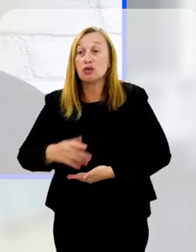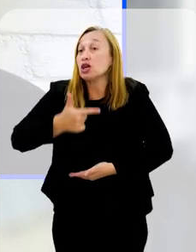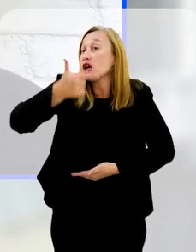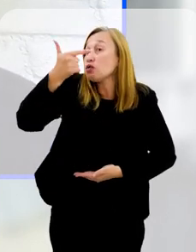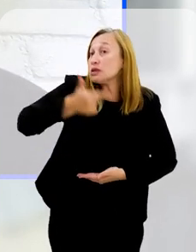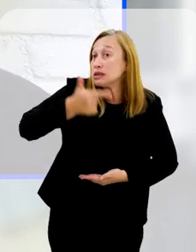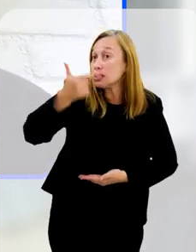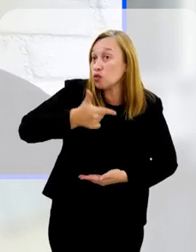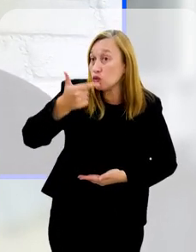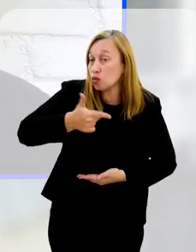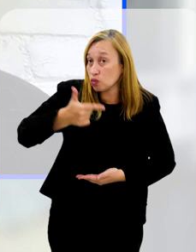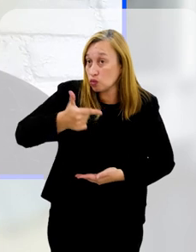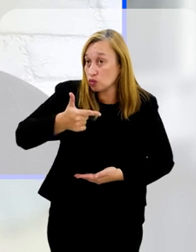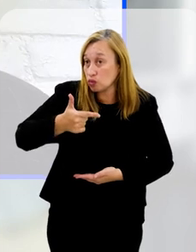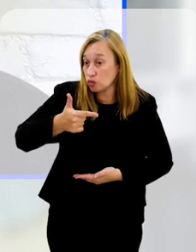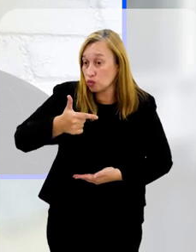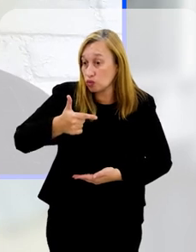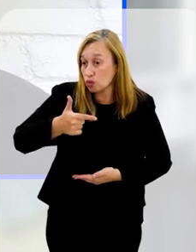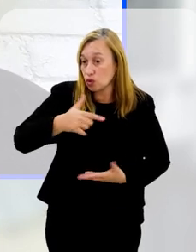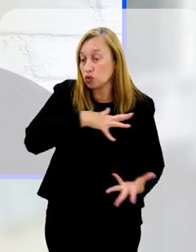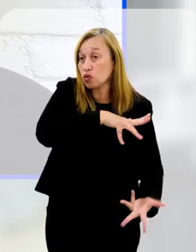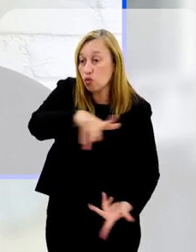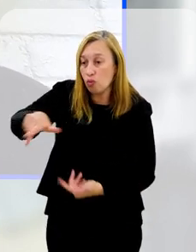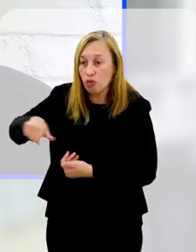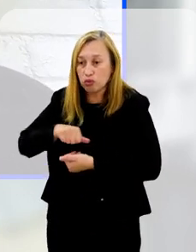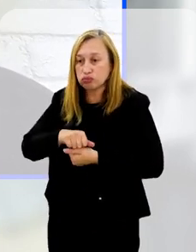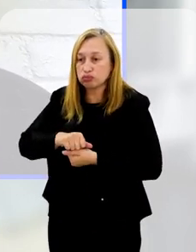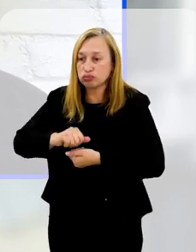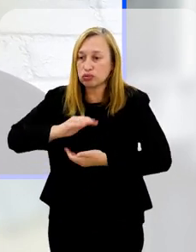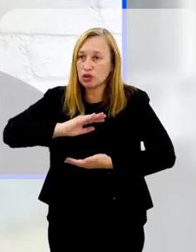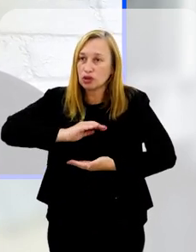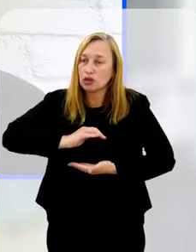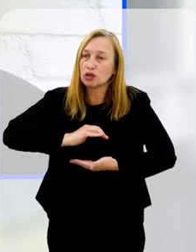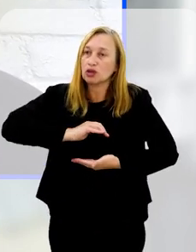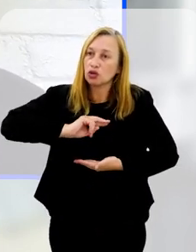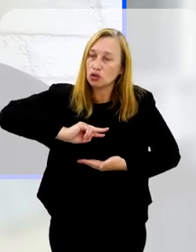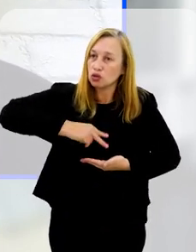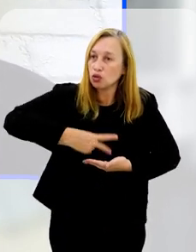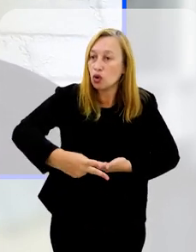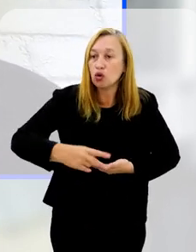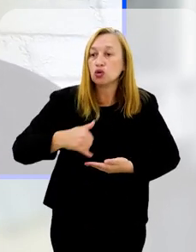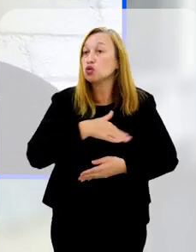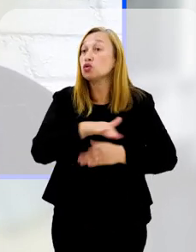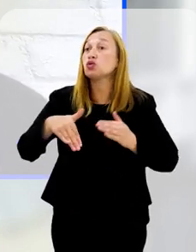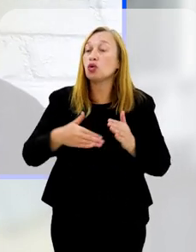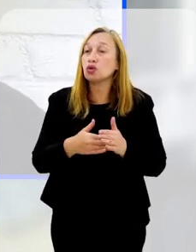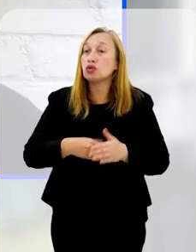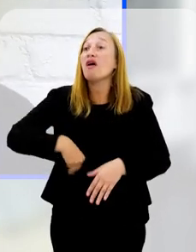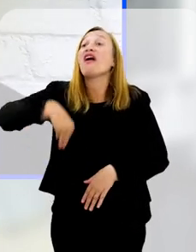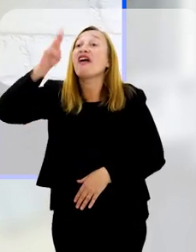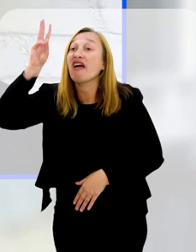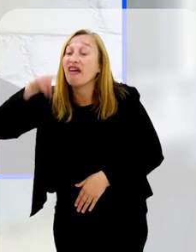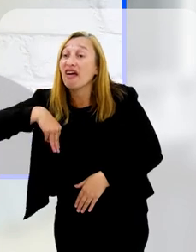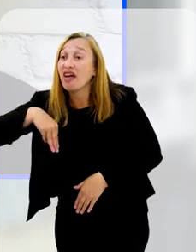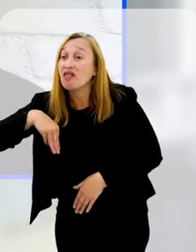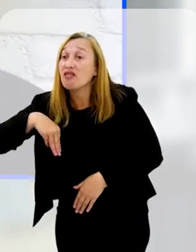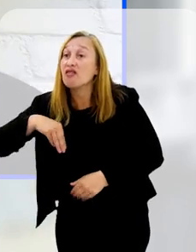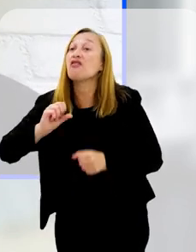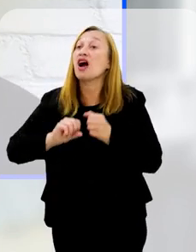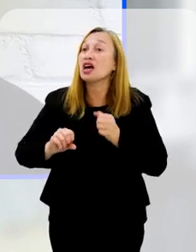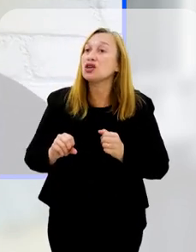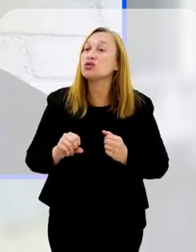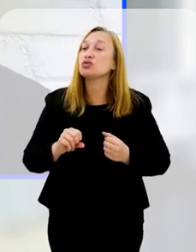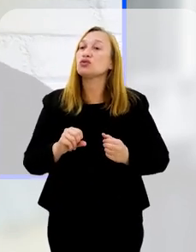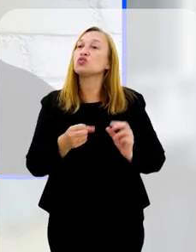o segundo maior transplantador de órgão do mundo, é feito pelo SUS. Todos são feitos pelo SUS, são pagos